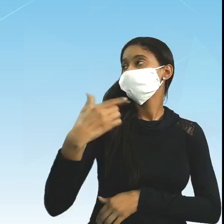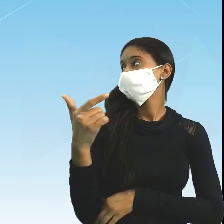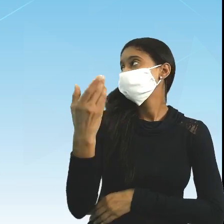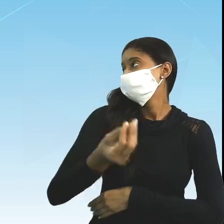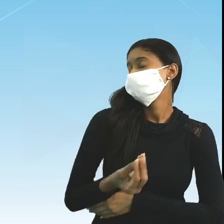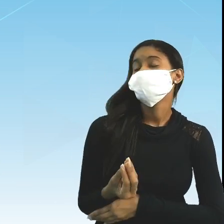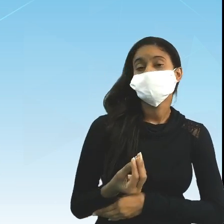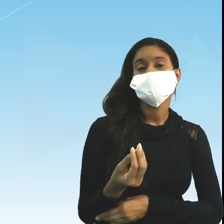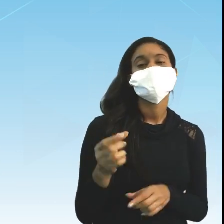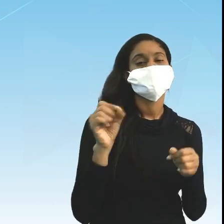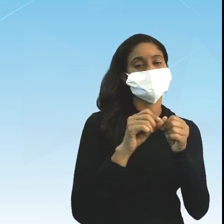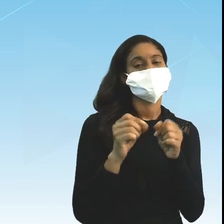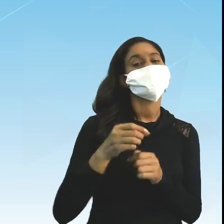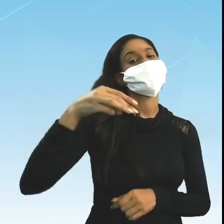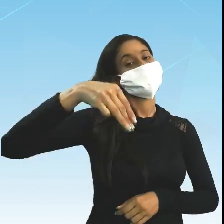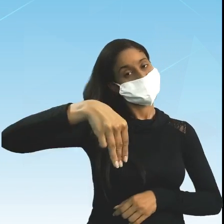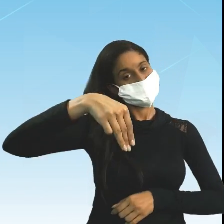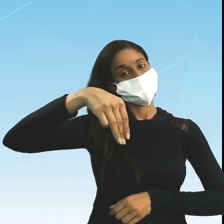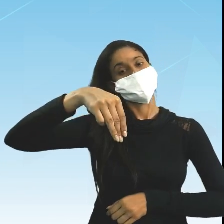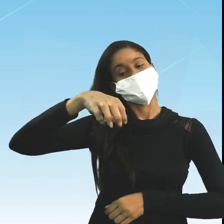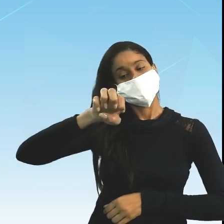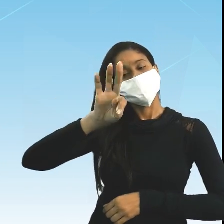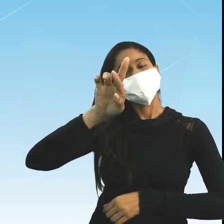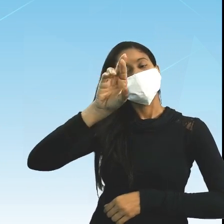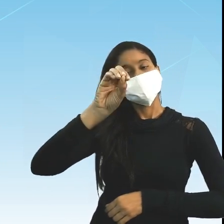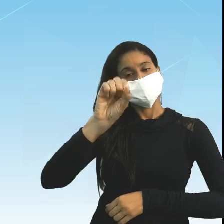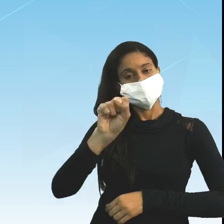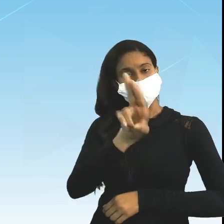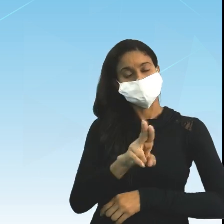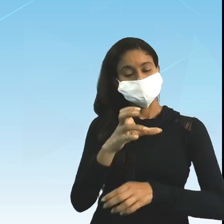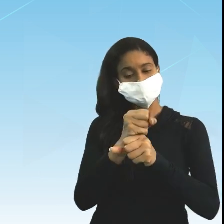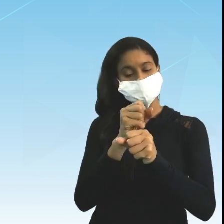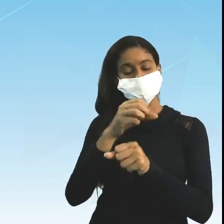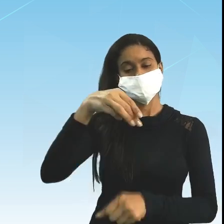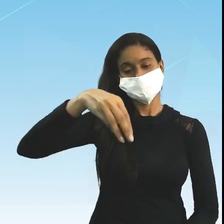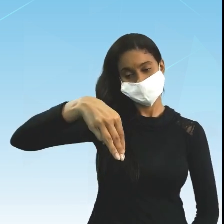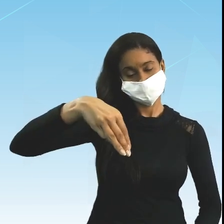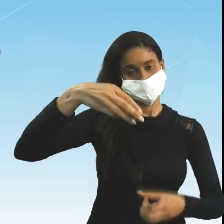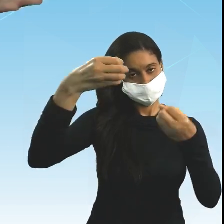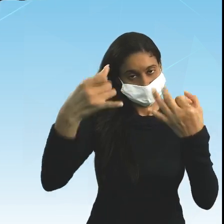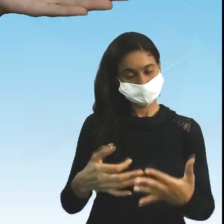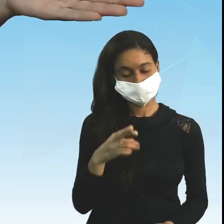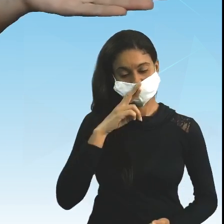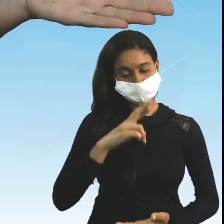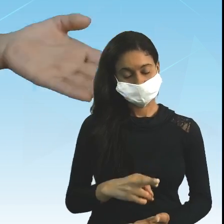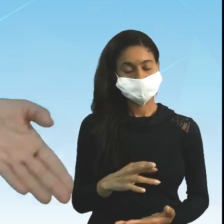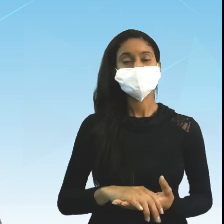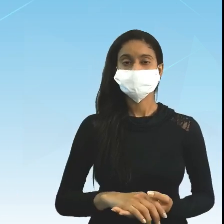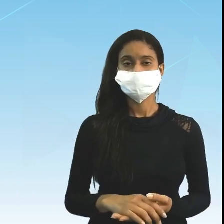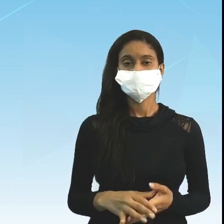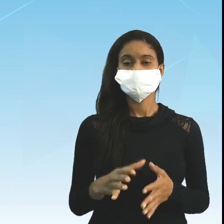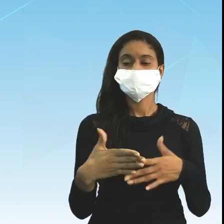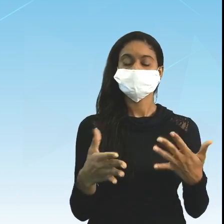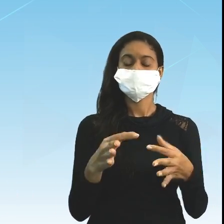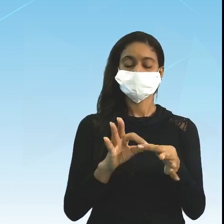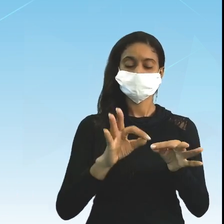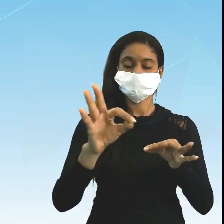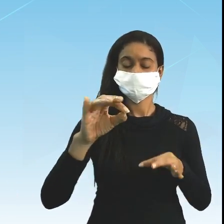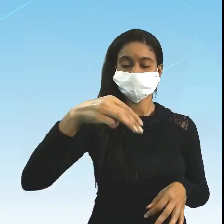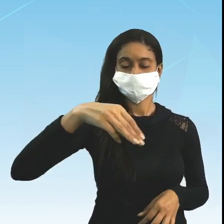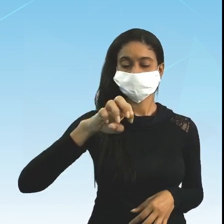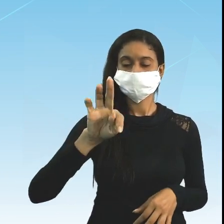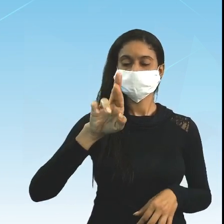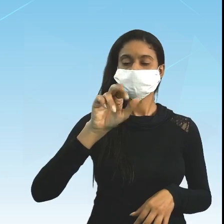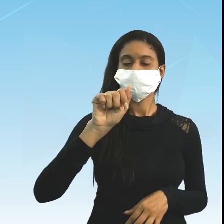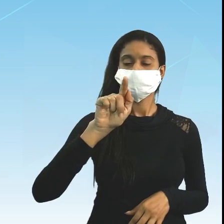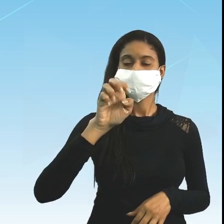usar metros, vai calcular multiplicando esses metros para poder dizer o resultado de qual a metragem dessa sala do estúdio